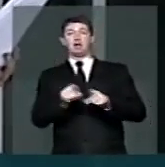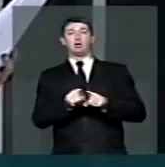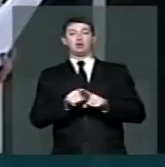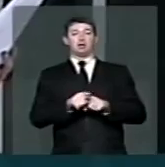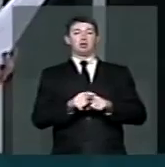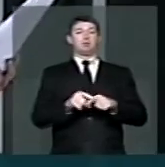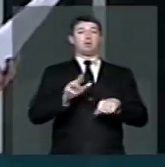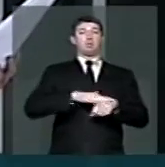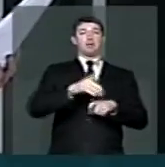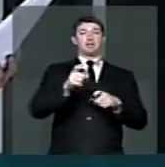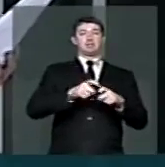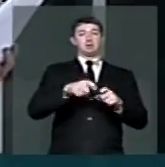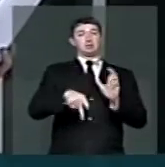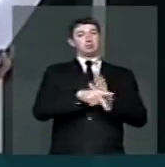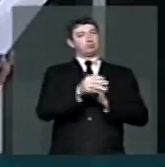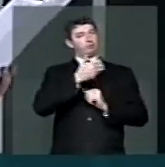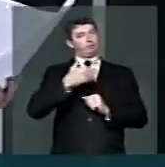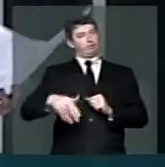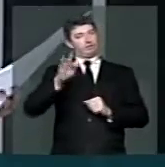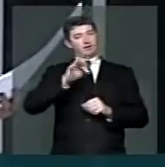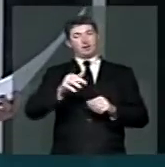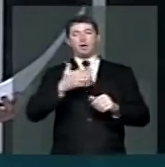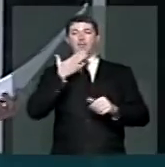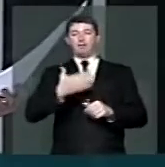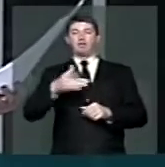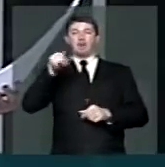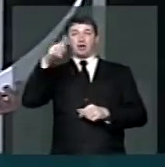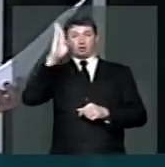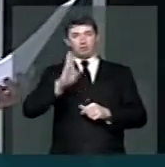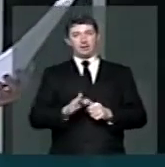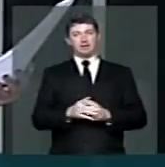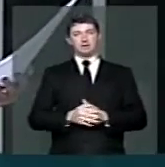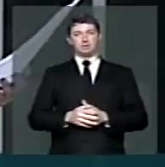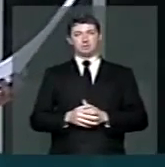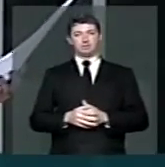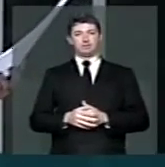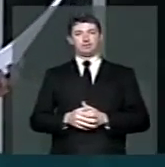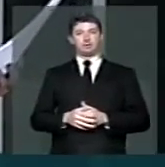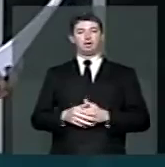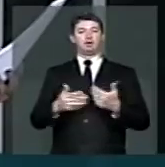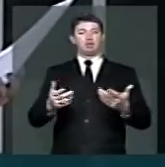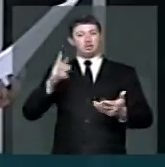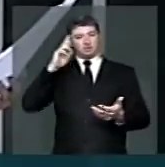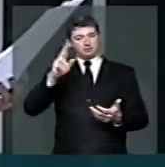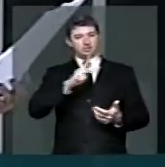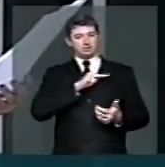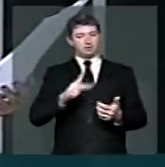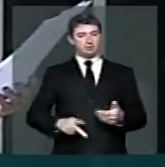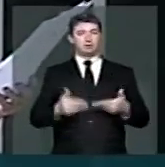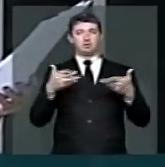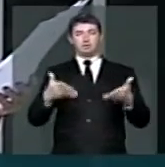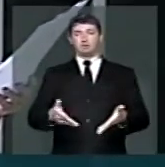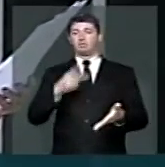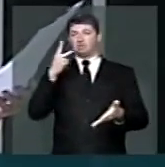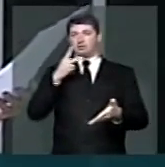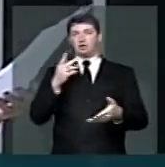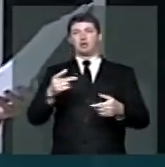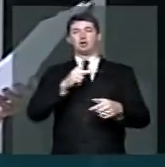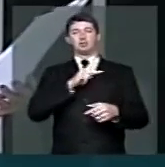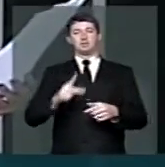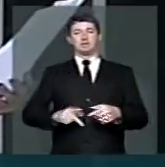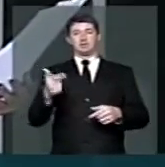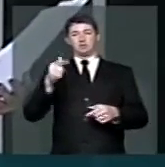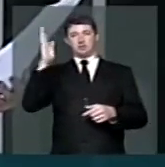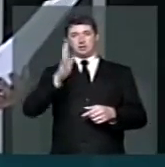governo federal, de fato, privilegie, primeiramente, os médicos do nosso país. Senhor presidente, trago aqui uma palavra do nosso